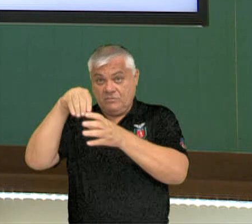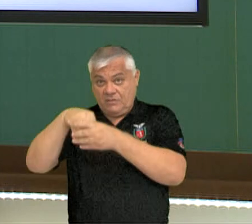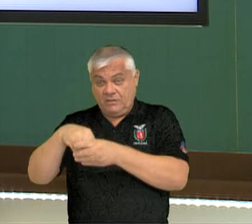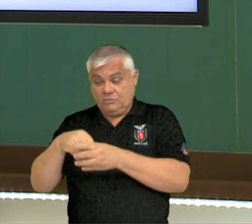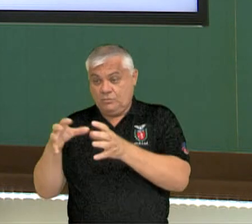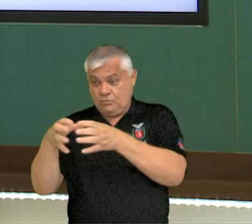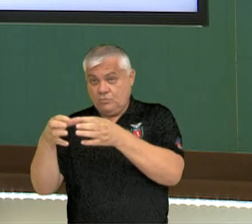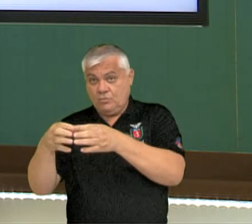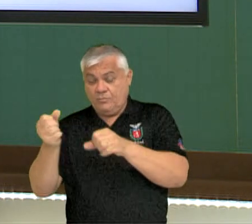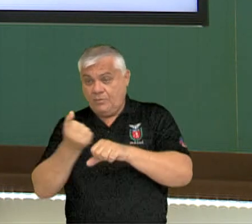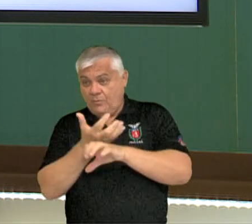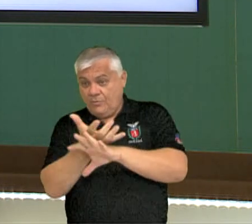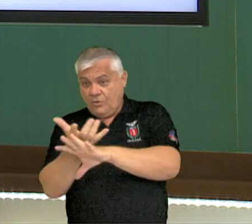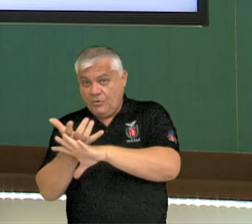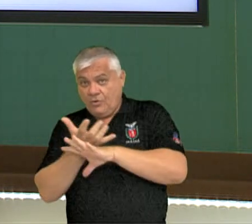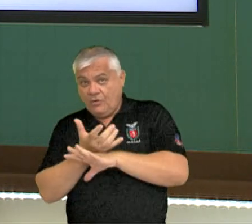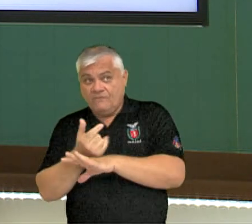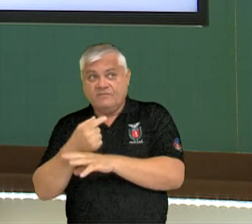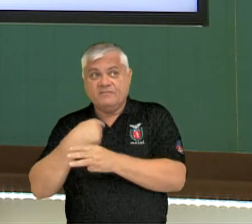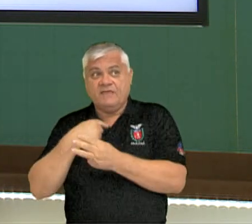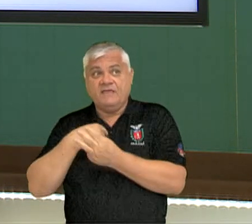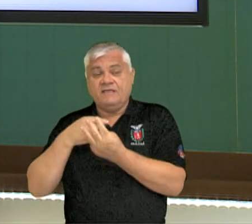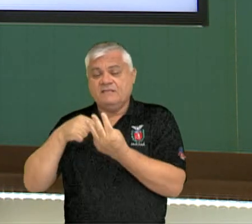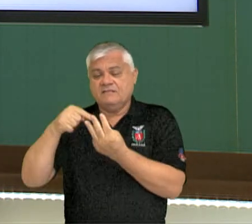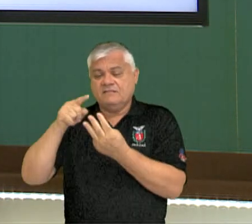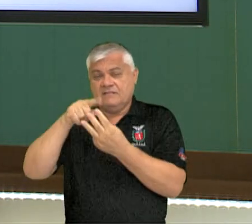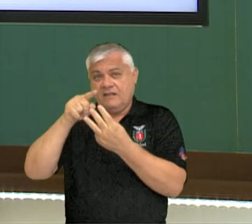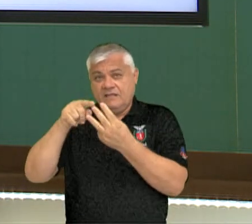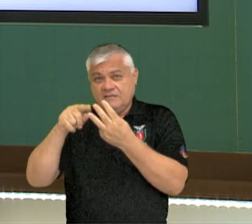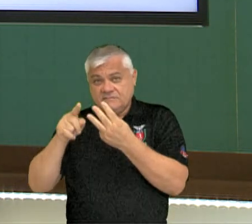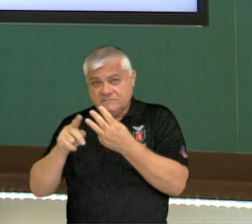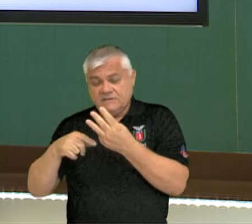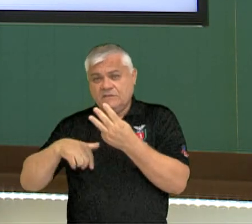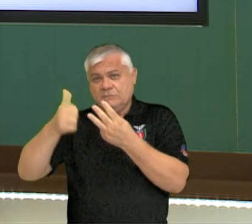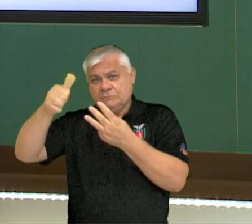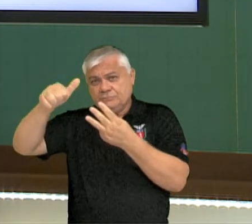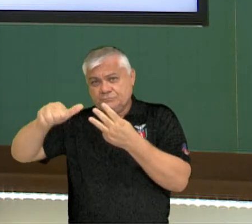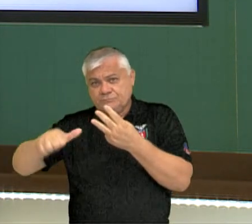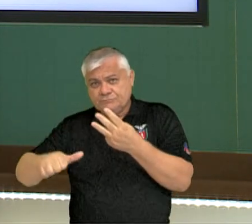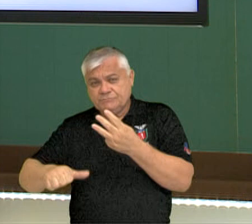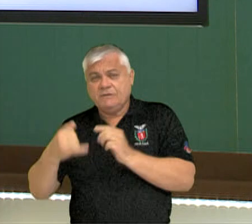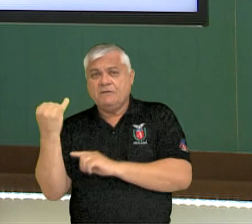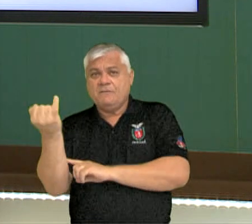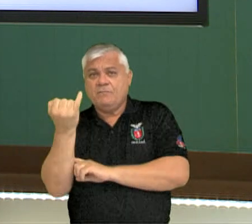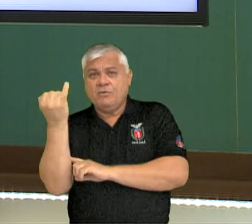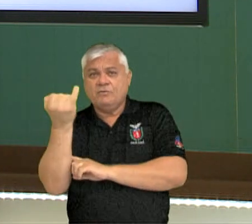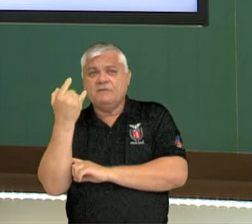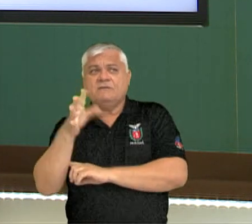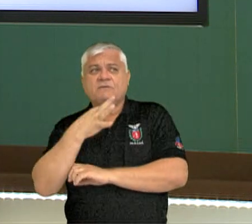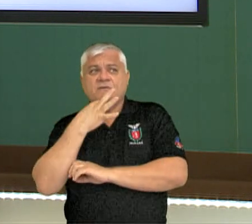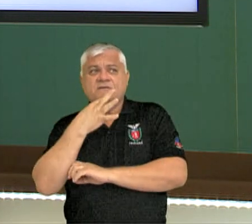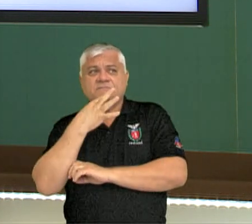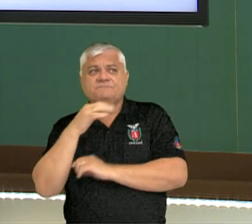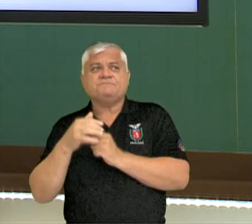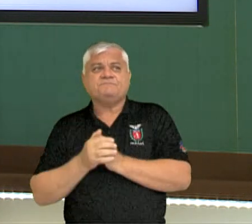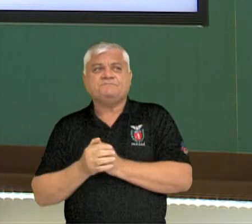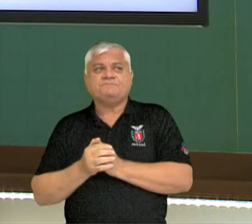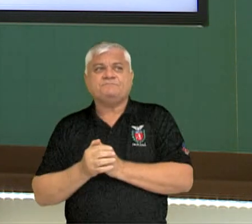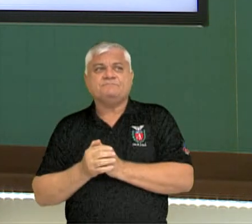briófitas, 3 filos são avaliados e importantes da gente conhecer.